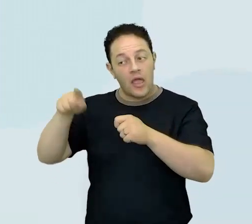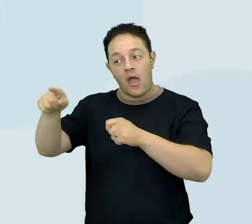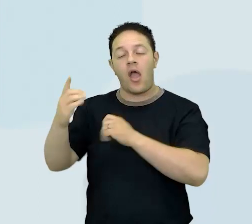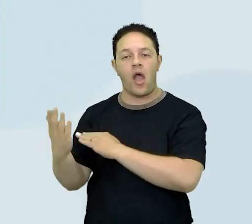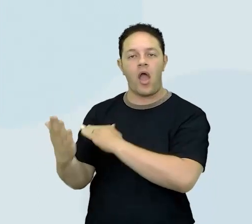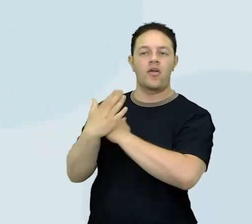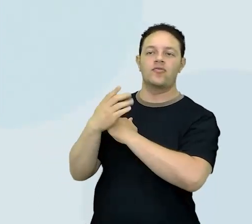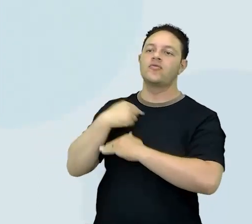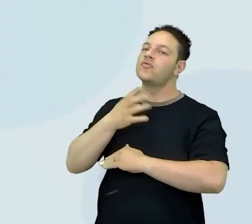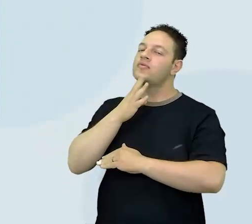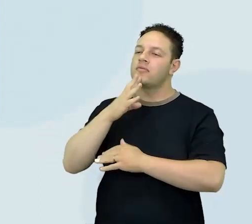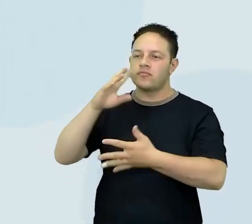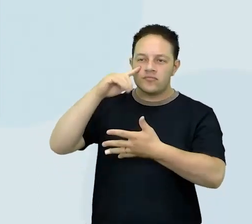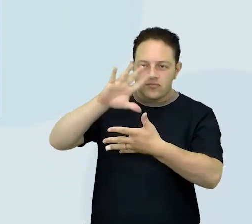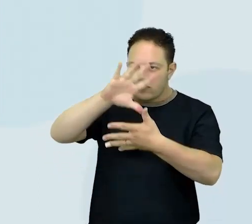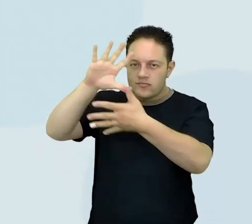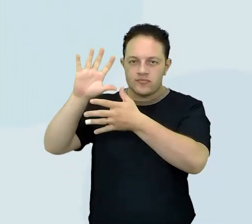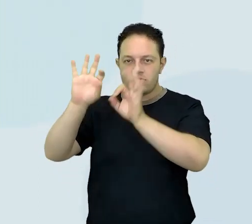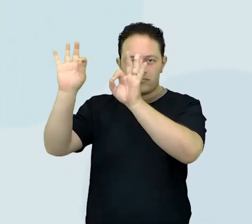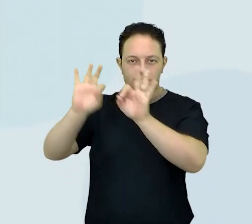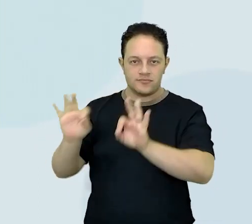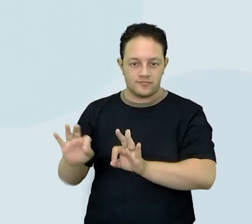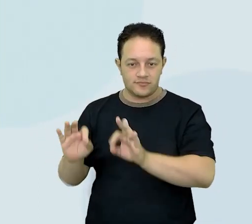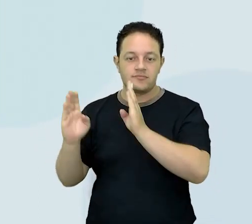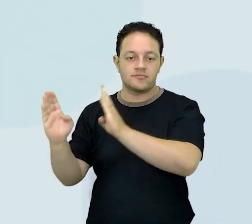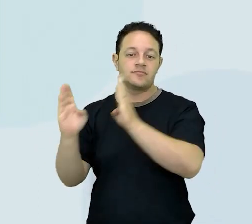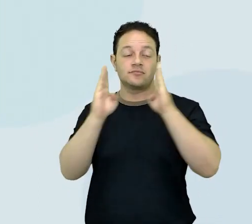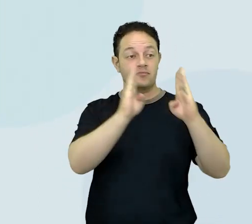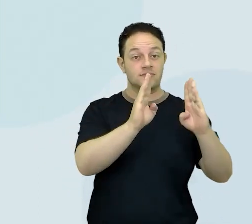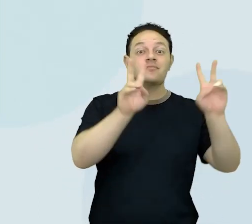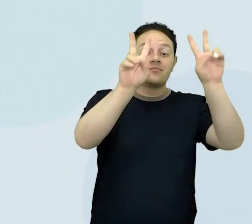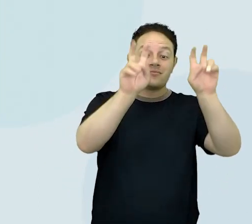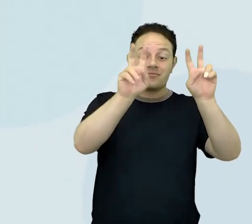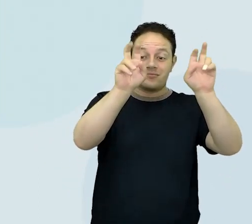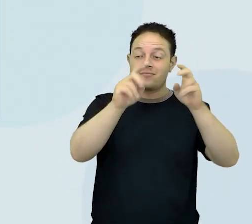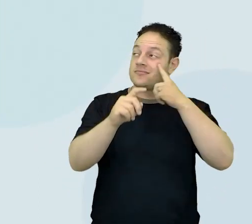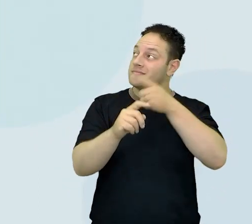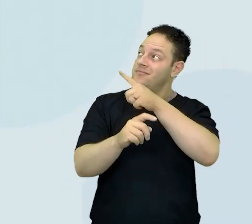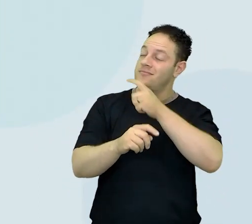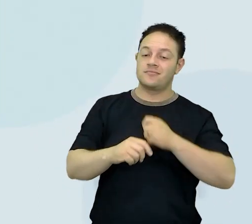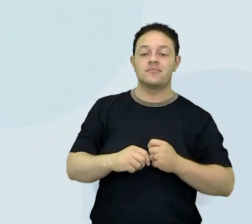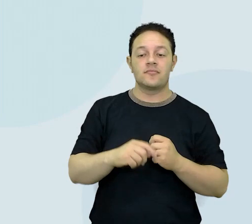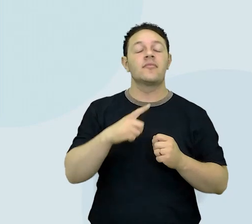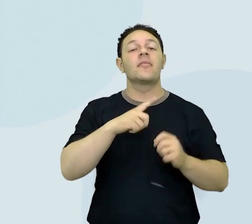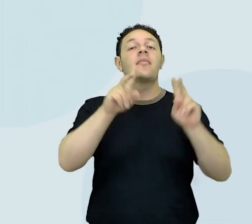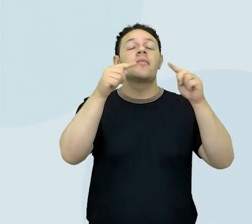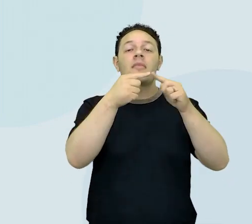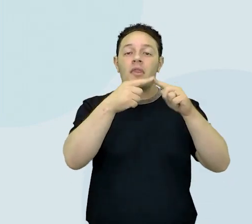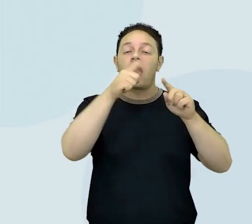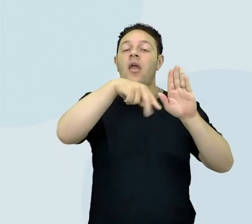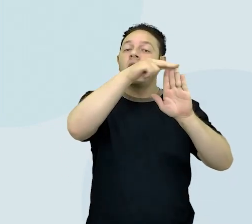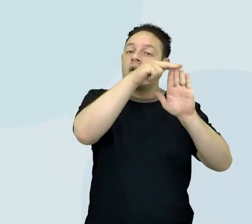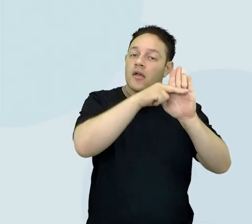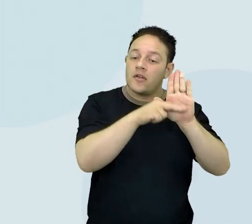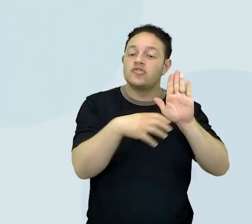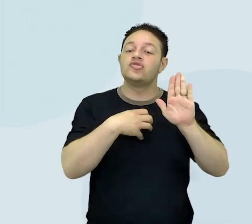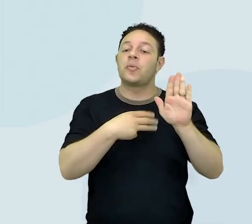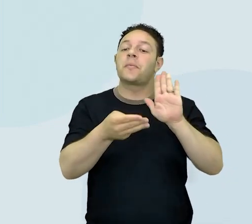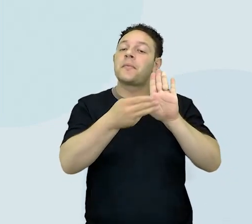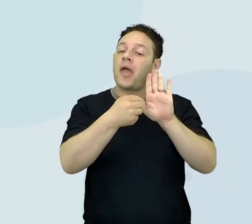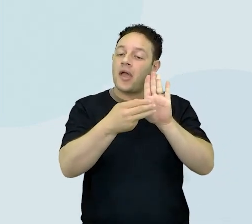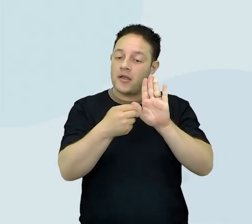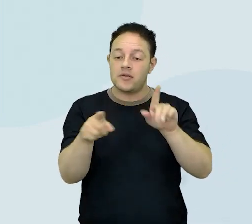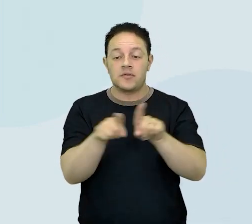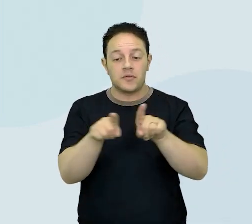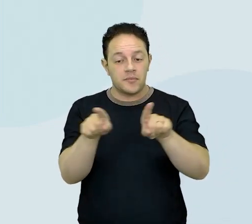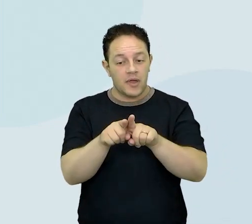de base para fazer um mapeamento temático. E a cartografia temática, ela é baseada em normas